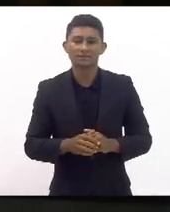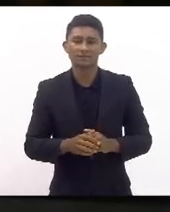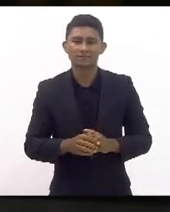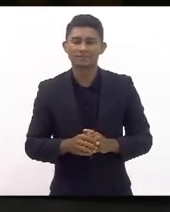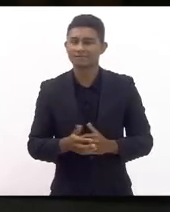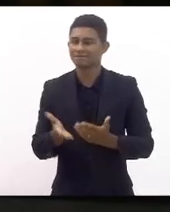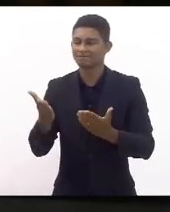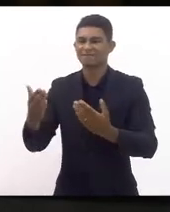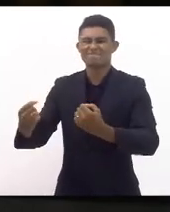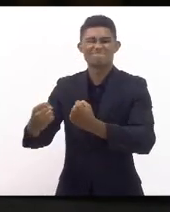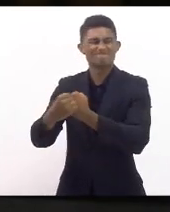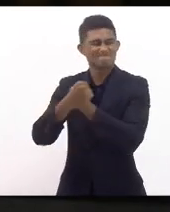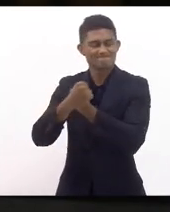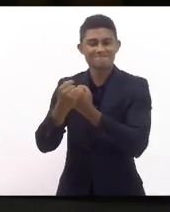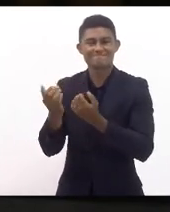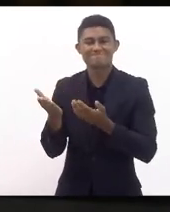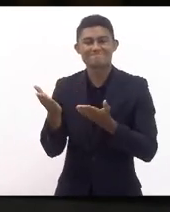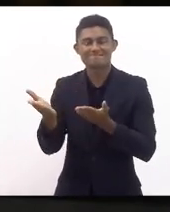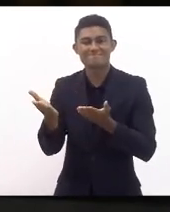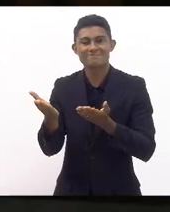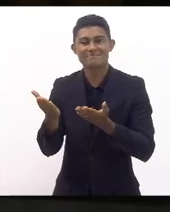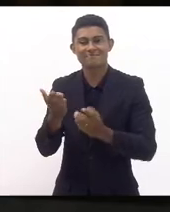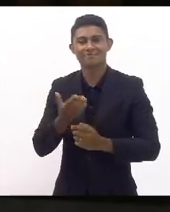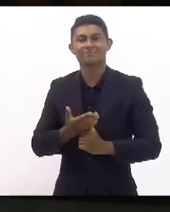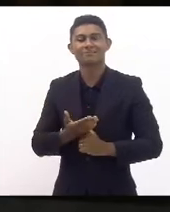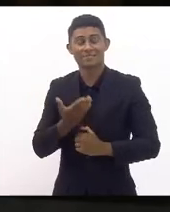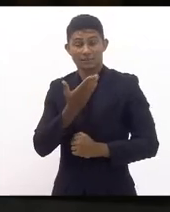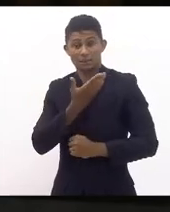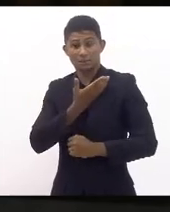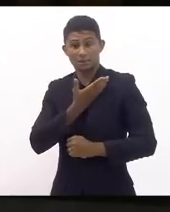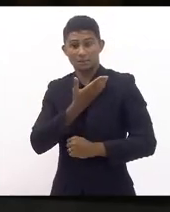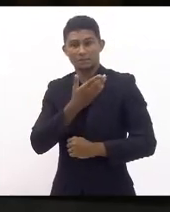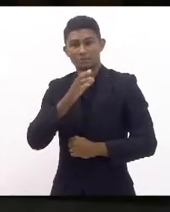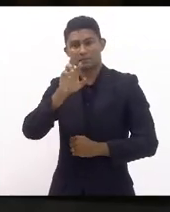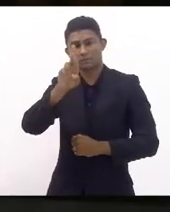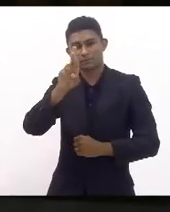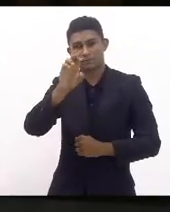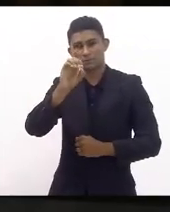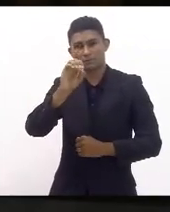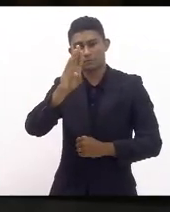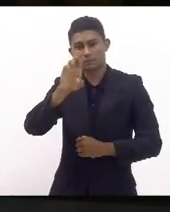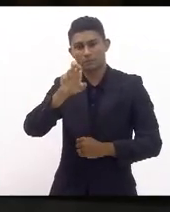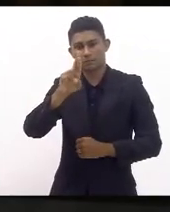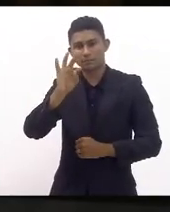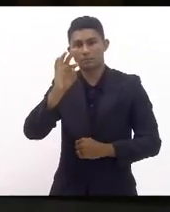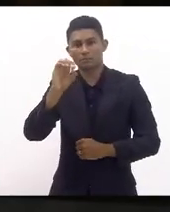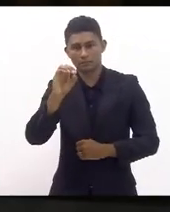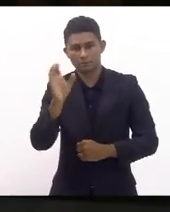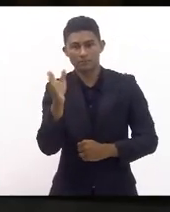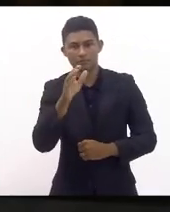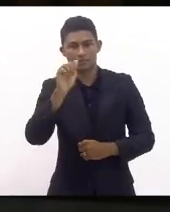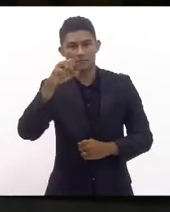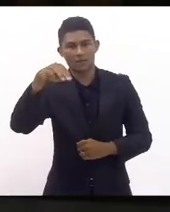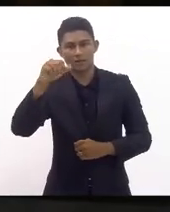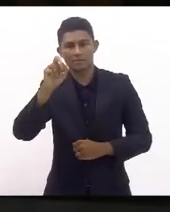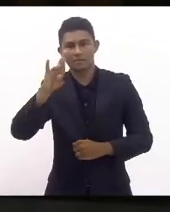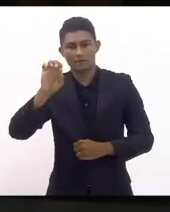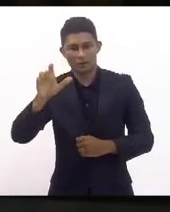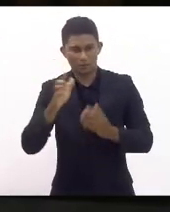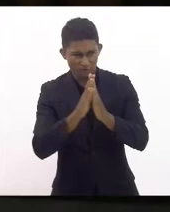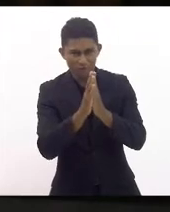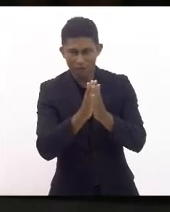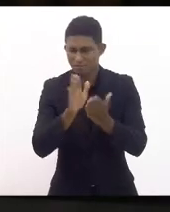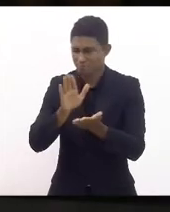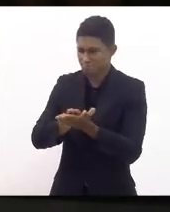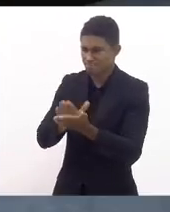dar um abraço carinhoso aqui no meu querido amigo Roberto Amaral, né? A quem eu peço uma salva de palmas por